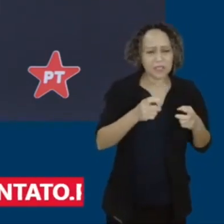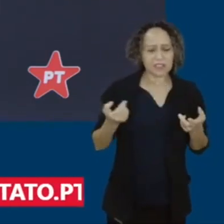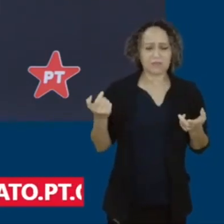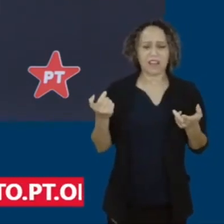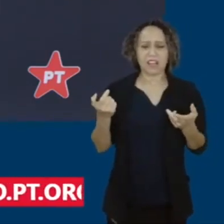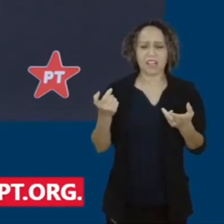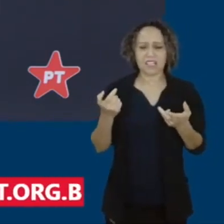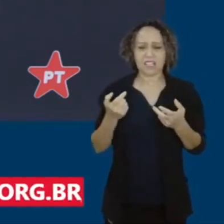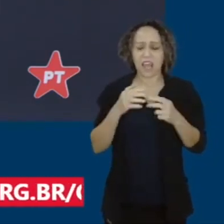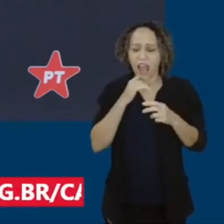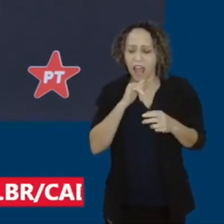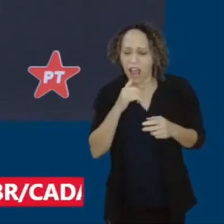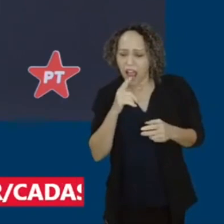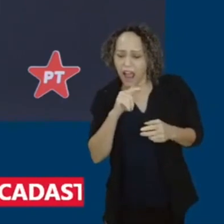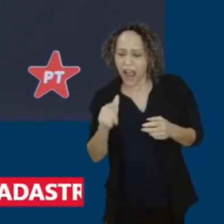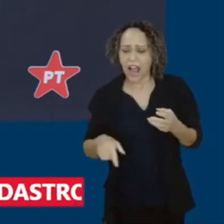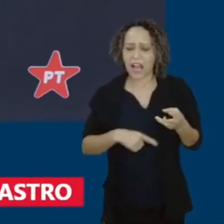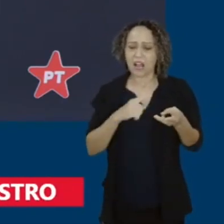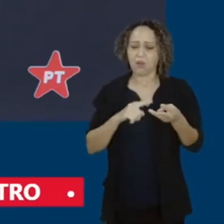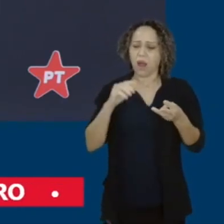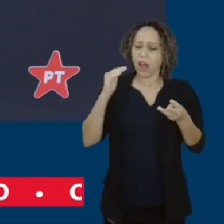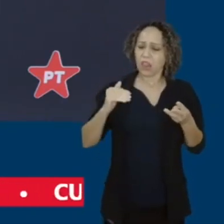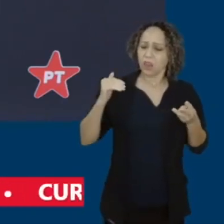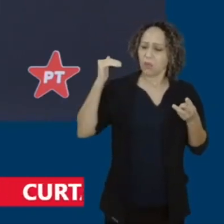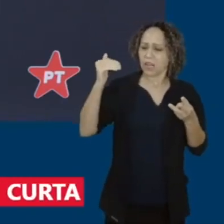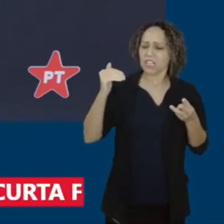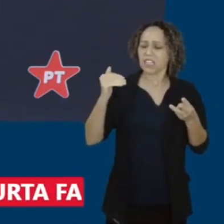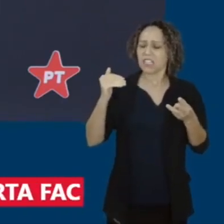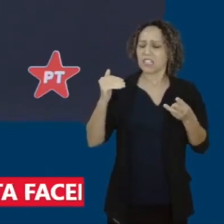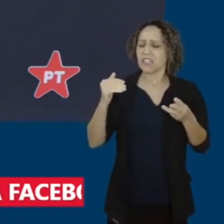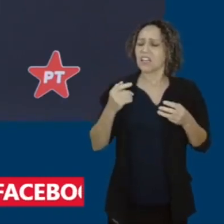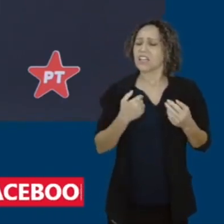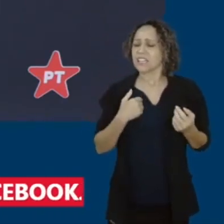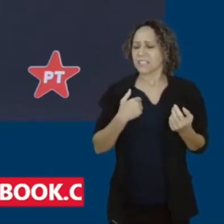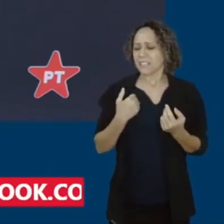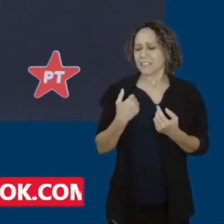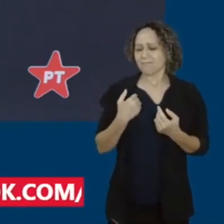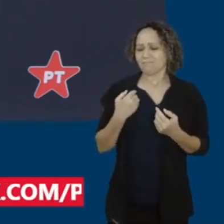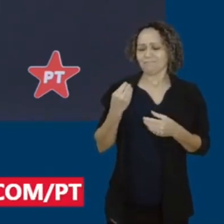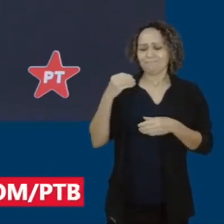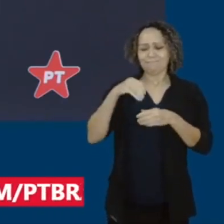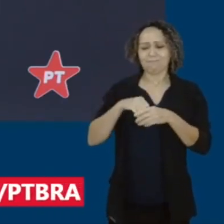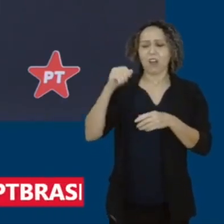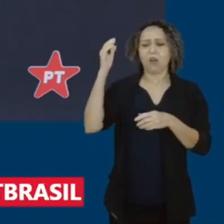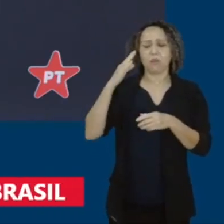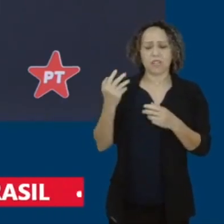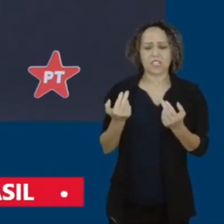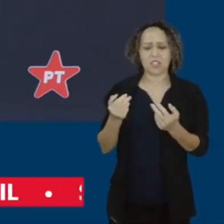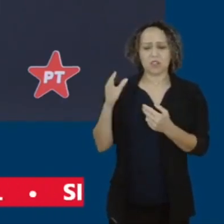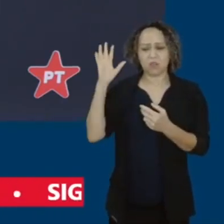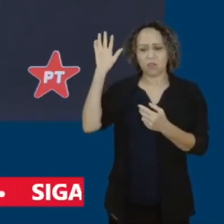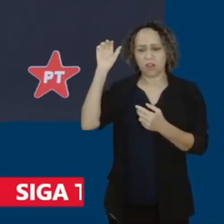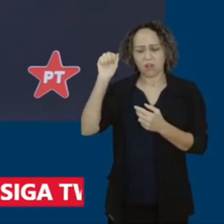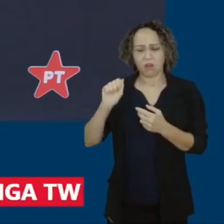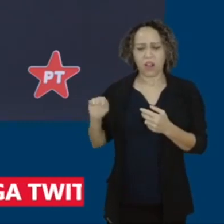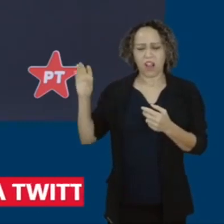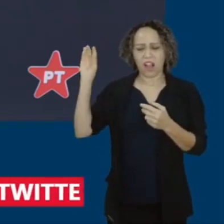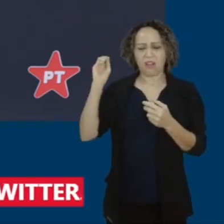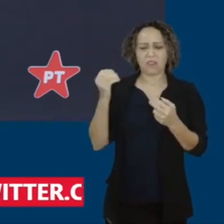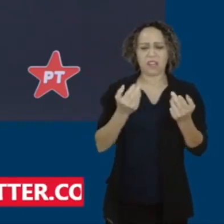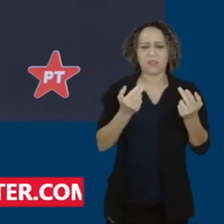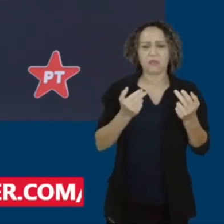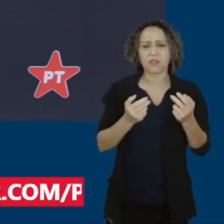nos colocarem como foi a África na época da colonização inglesa. Um país